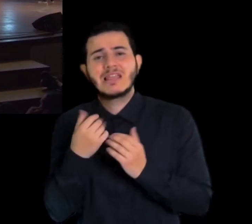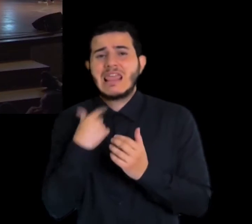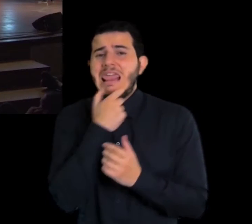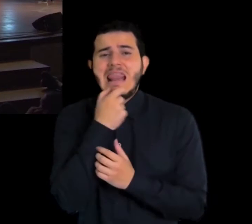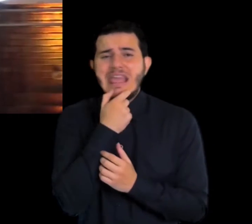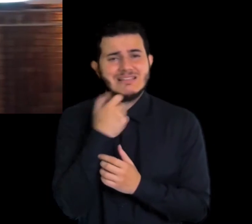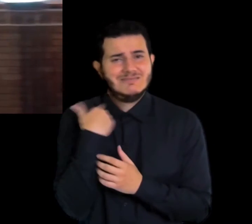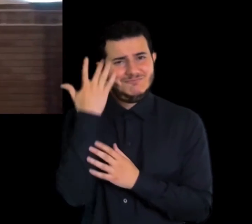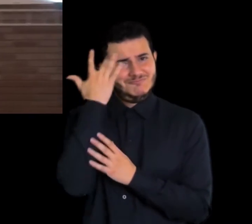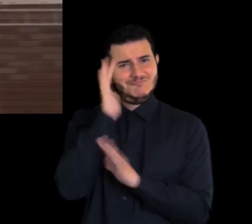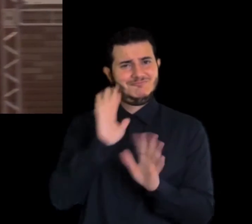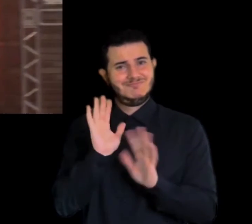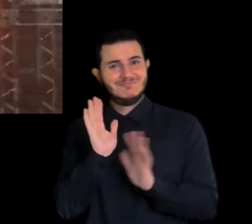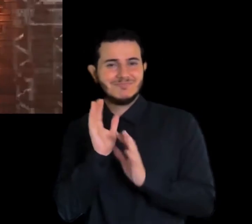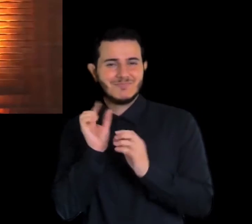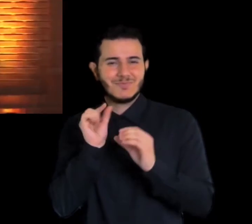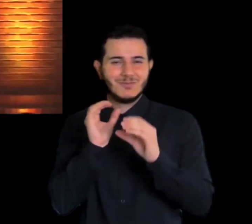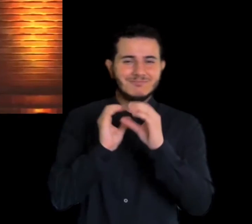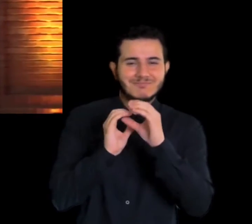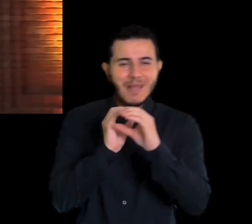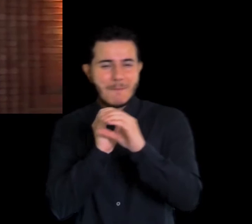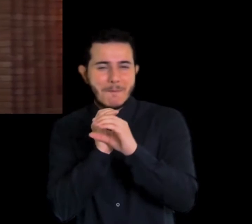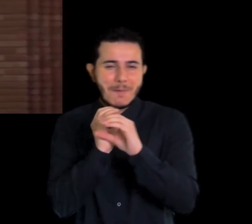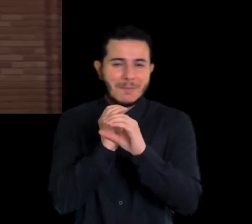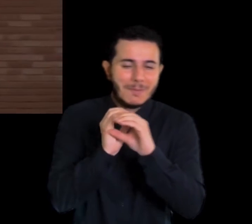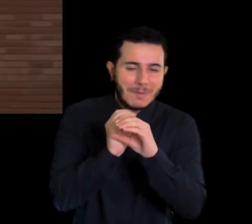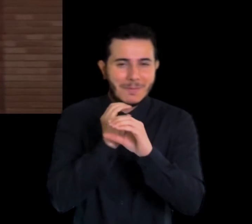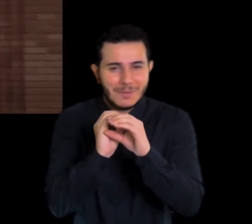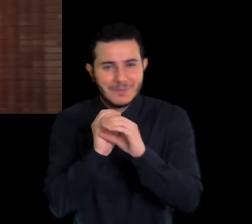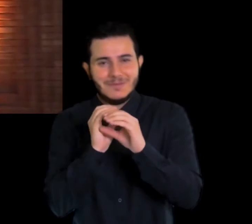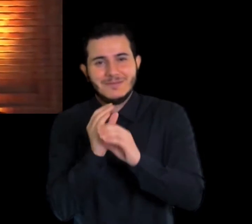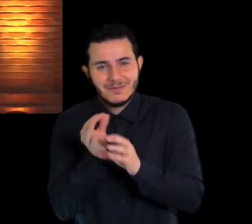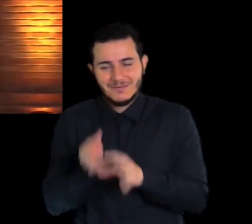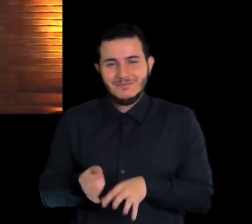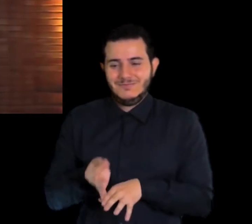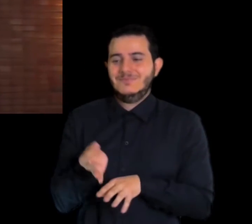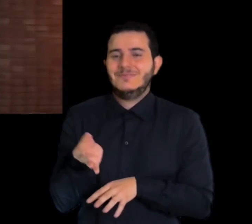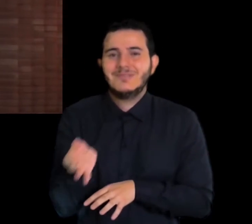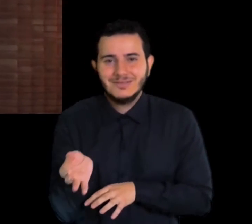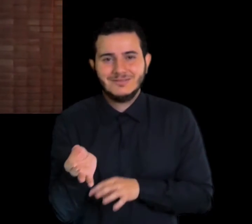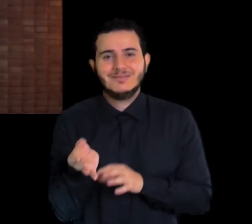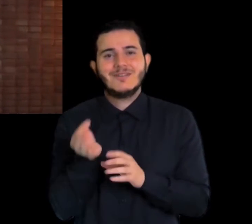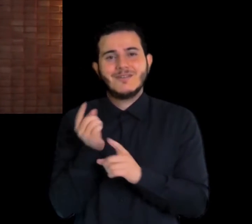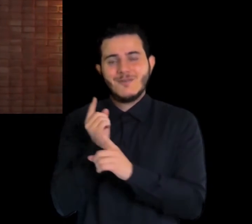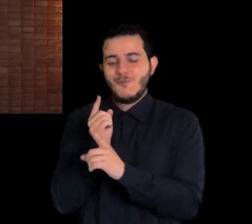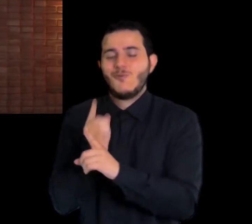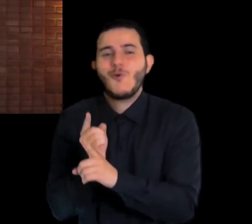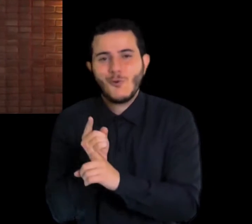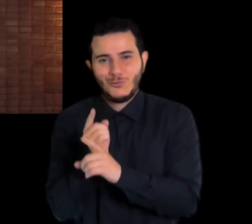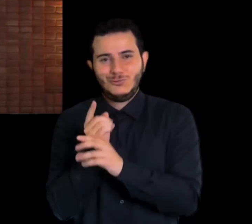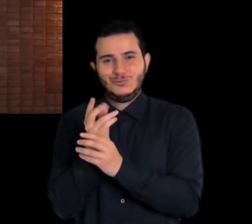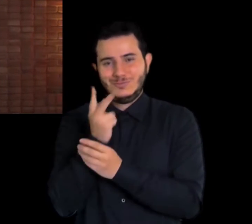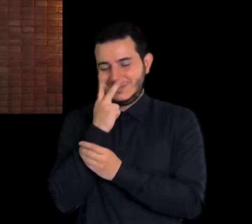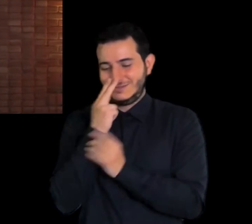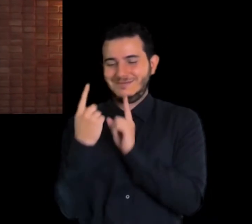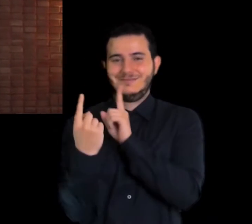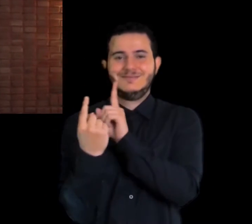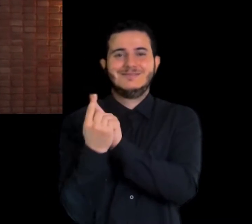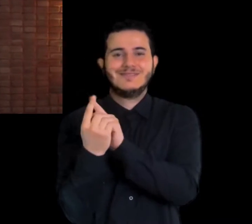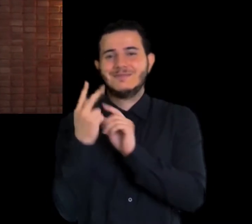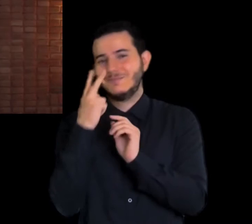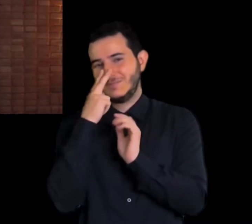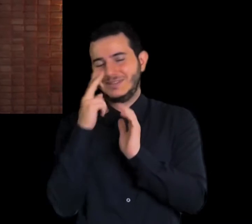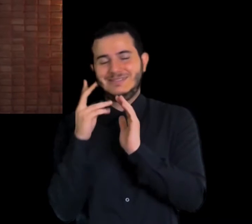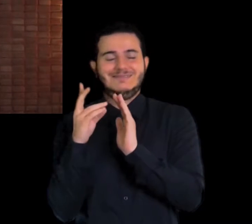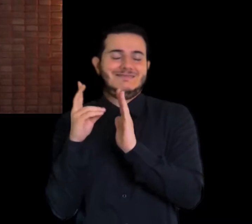eu não falava muito inglês ainda, sabe aquela comunicação meio rupestre? My country. Tipo um encontro, assim, de dois povos